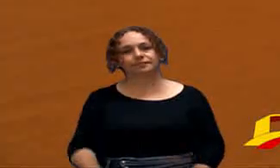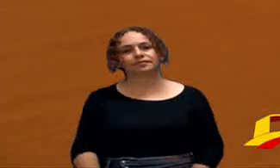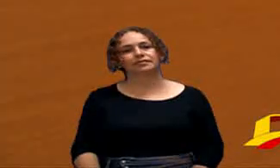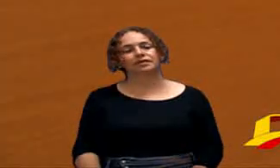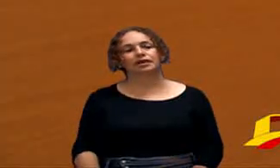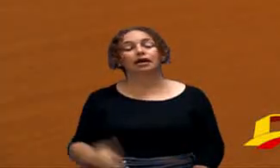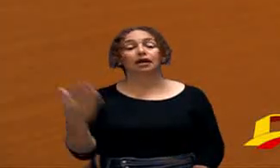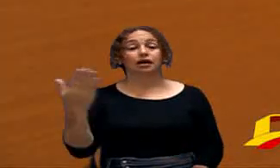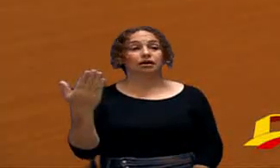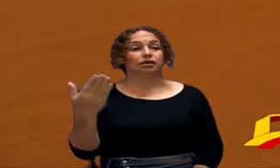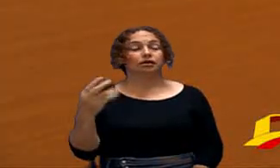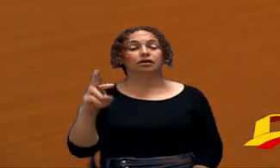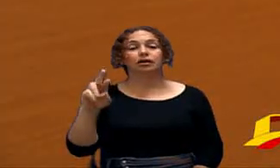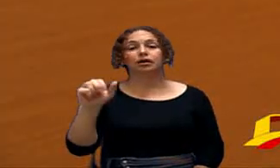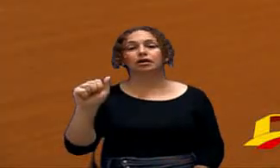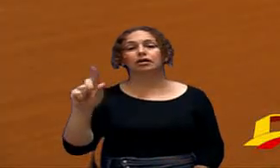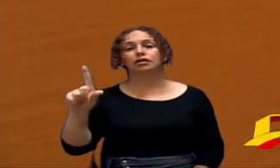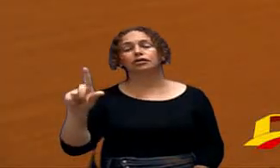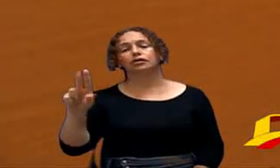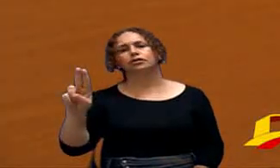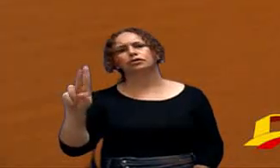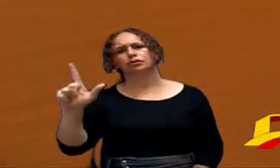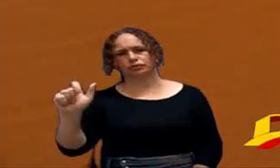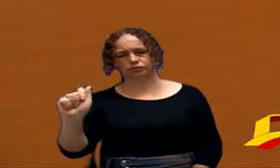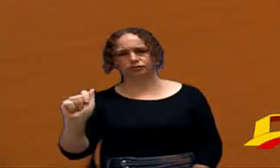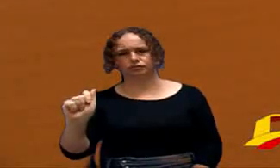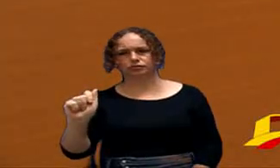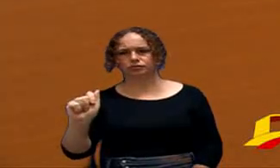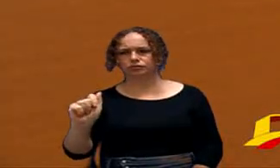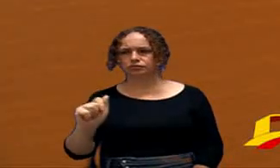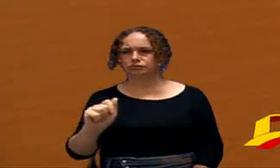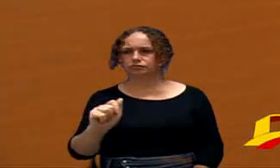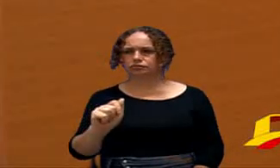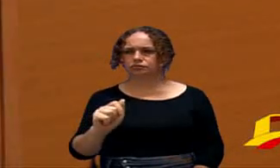por favor, ocupe a tribuna por 3 minutos.